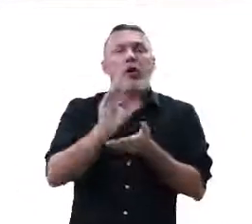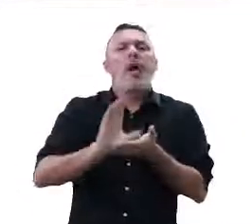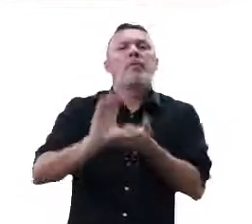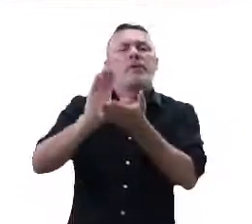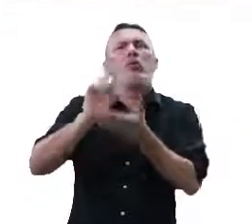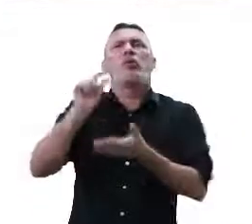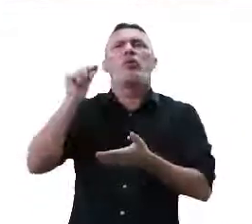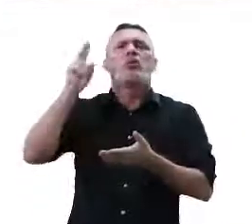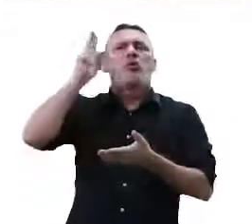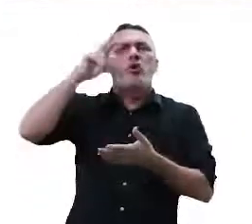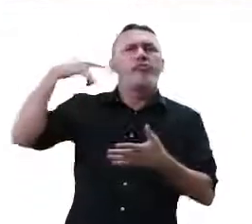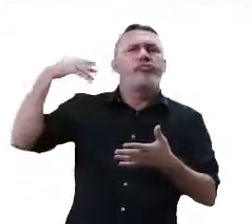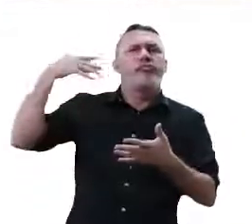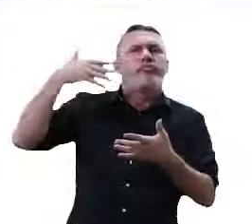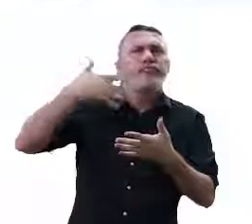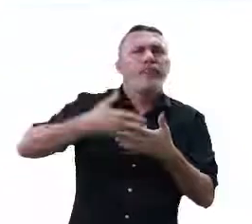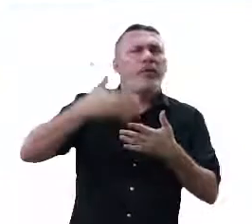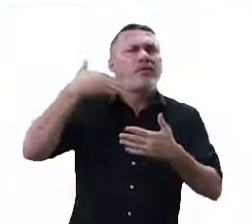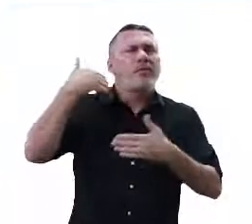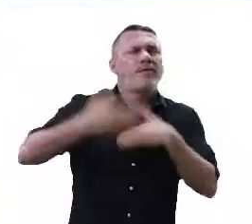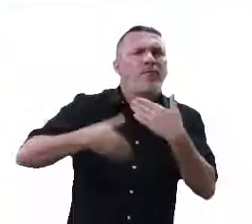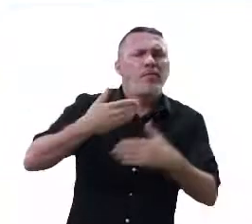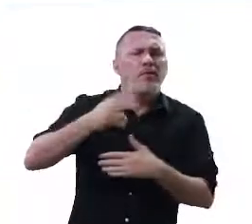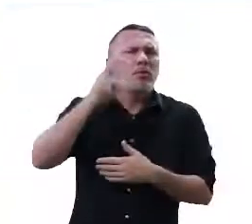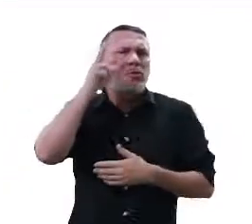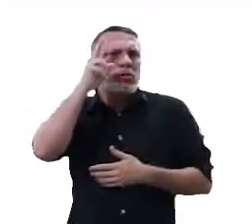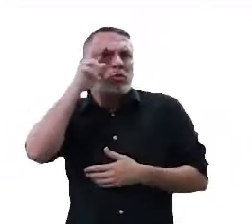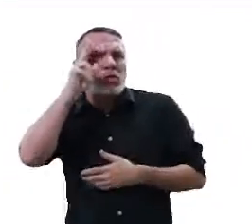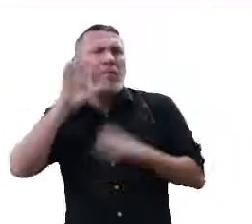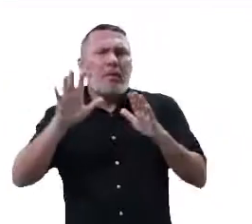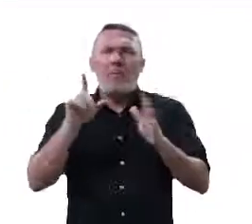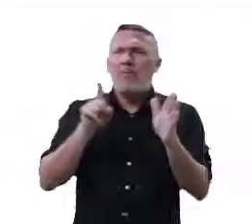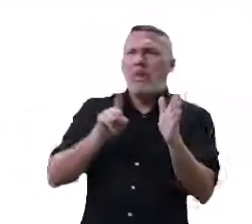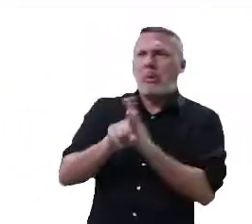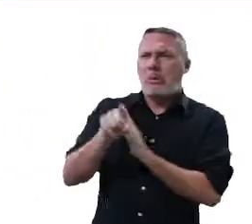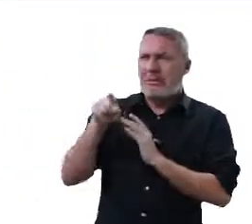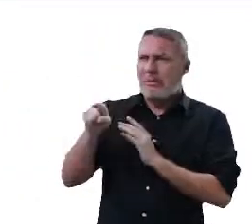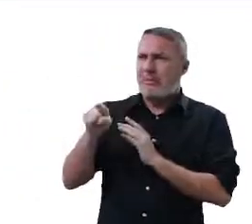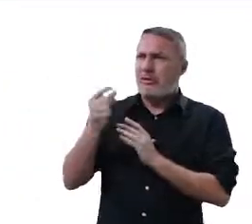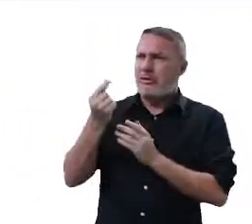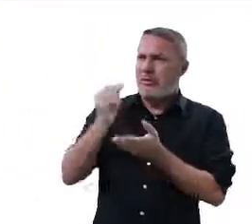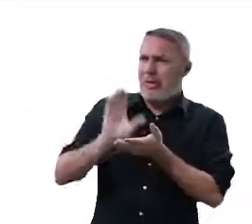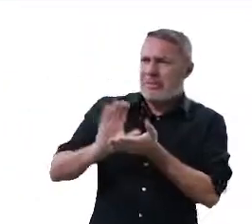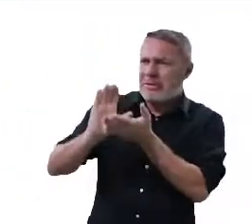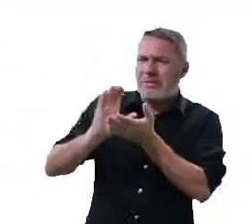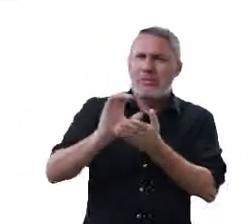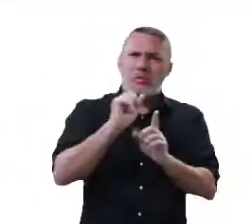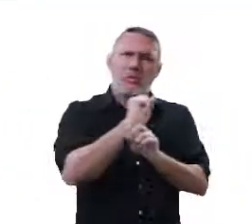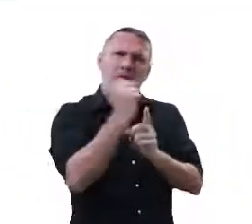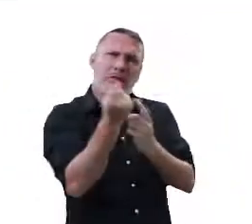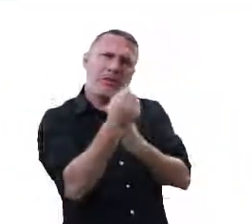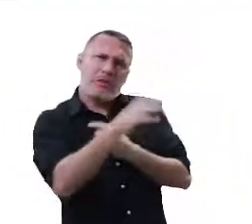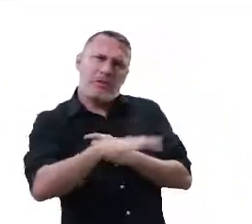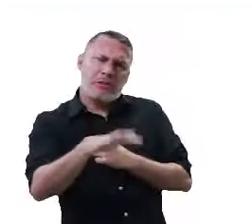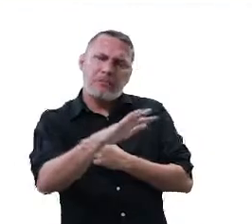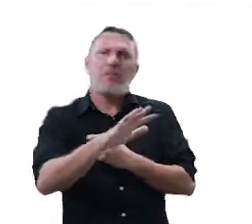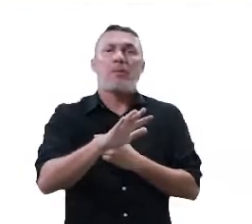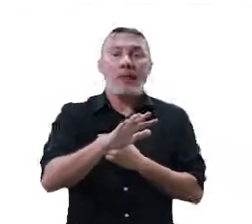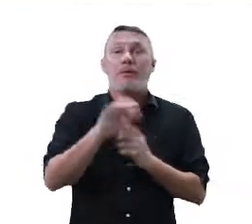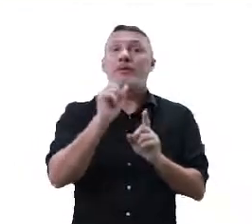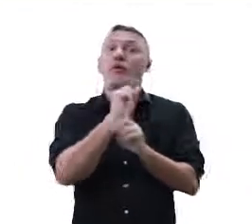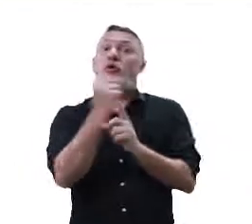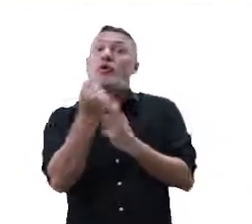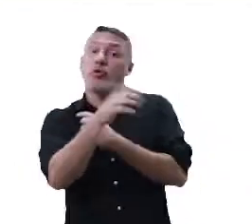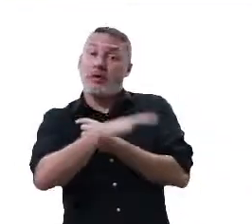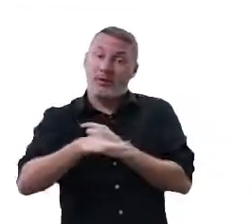capitalismo. Então, é um desenvolvimento histórico, é um processo histórico, mas aí muita gente pode se perguntar o que isso tem a ver com sociologia. Sociologia e